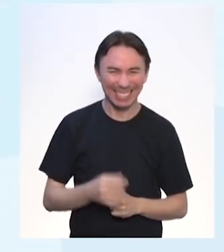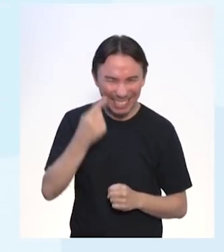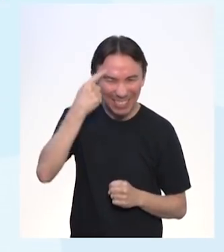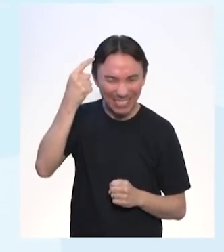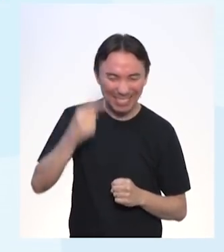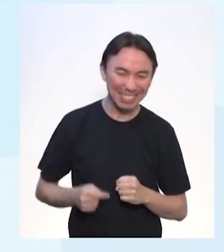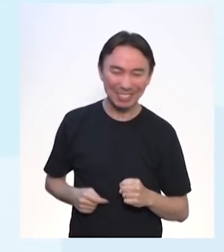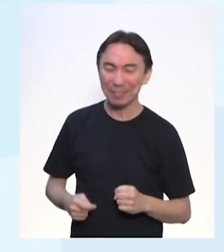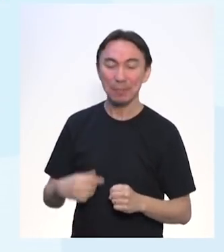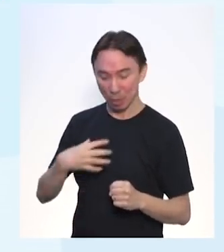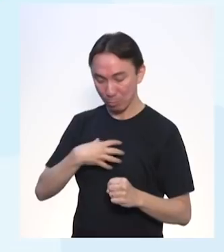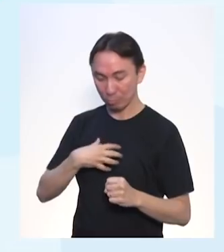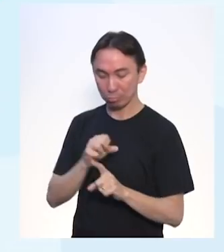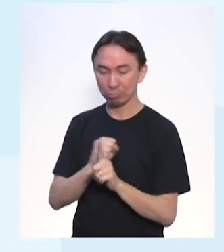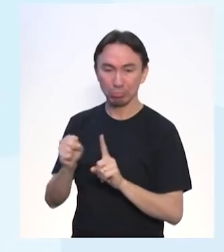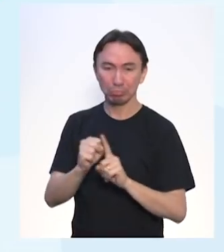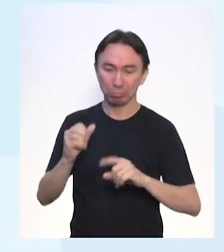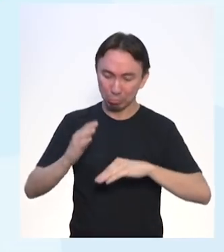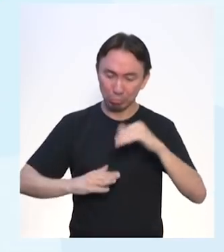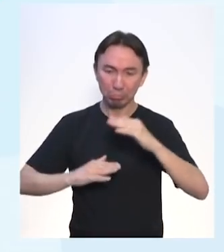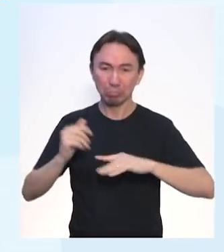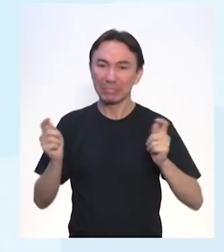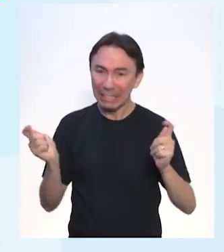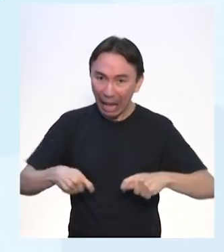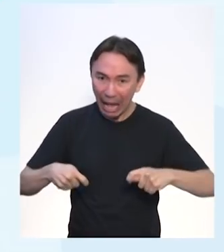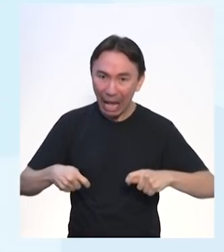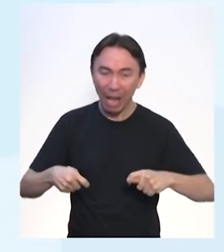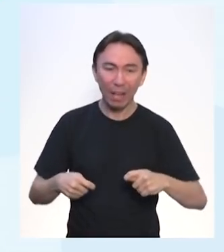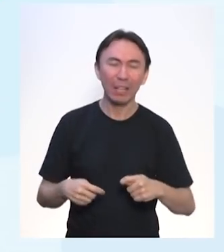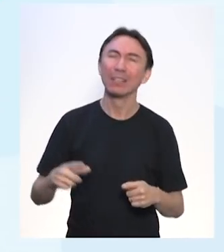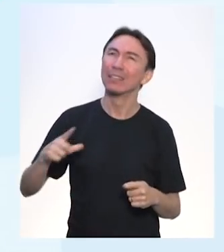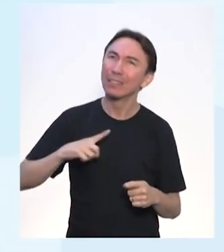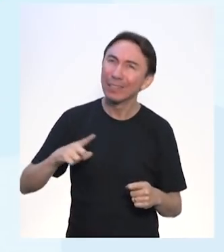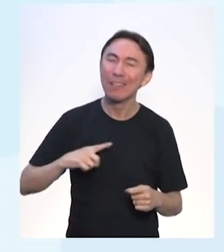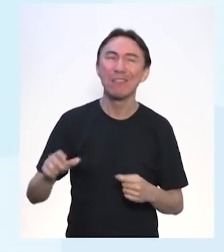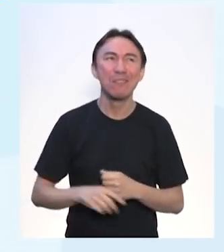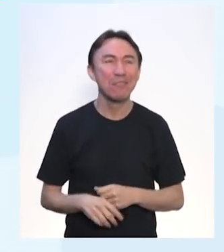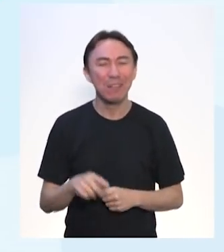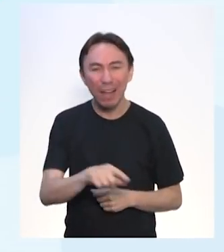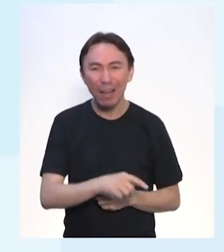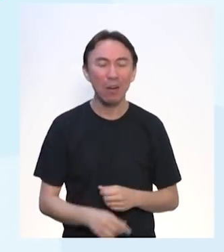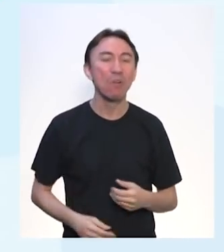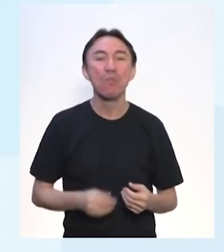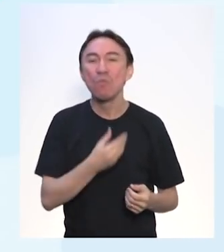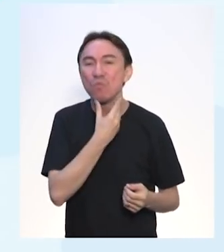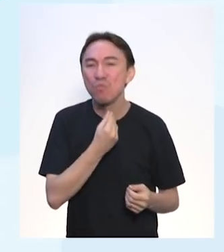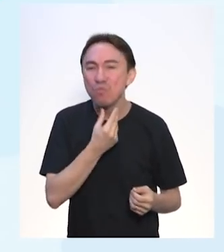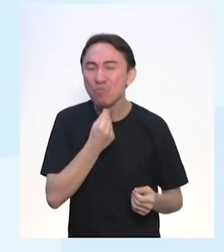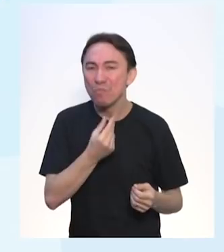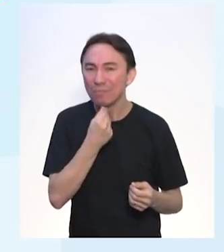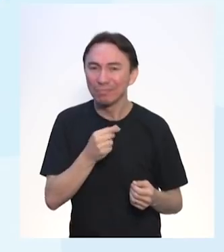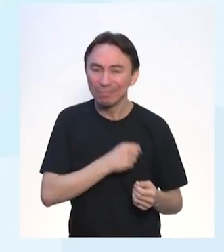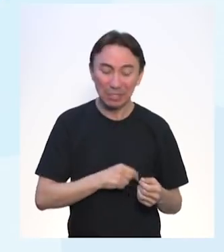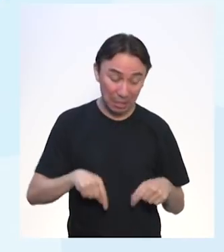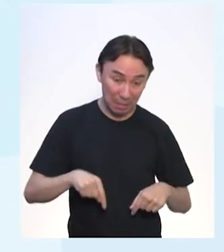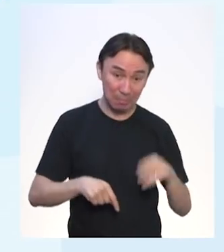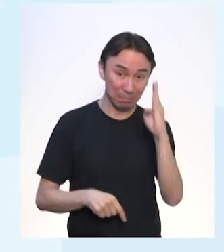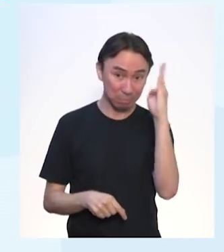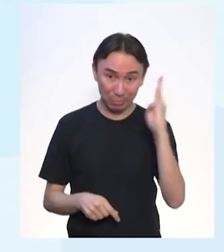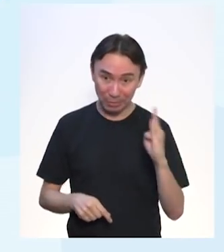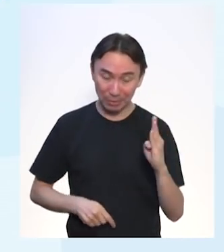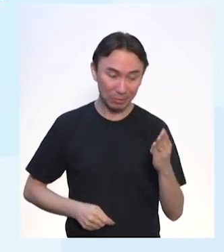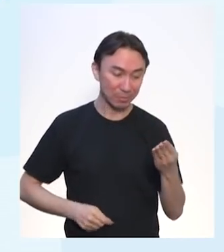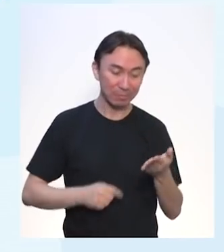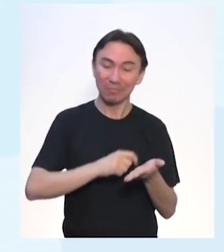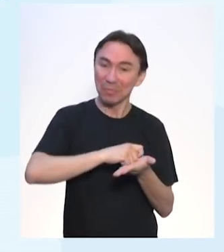socioemocionais, tem um autor brasileiro que, puxa vida, se tem um autor que desperta na gente um